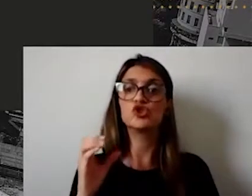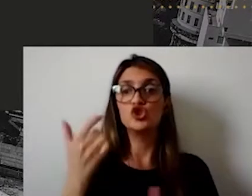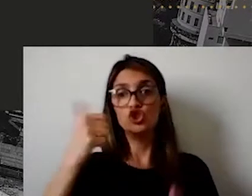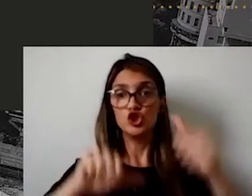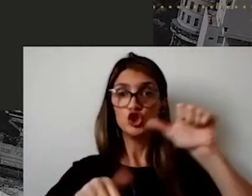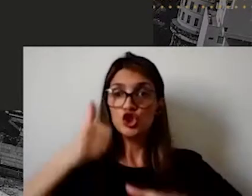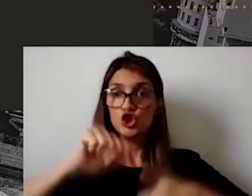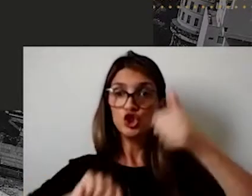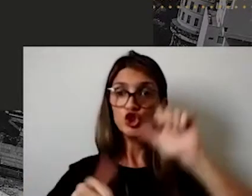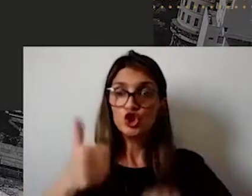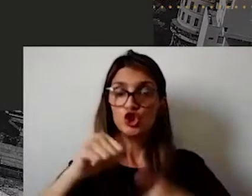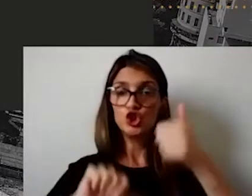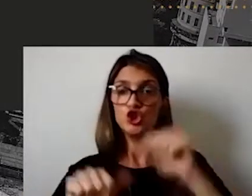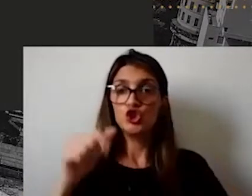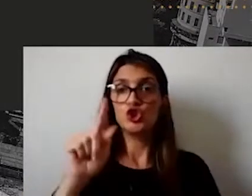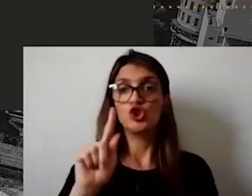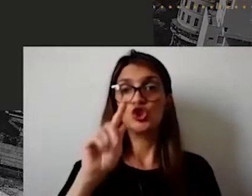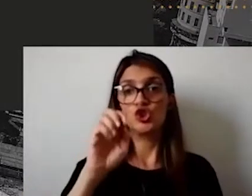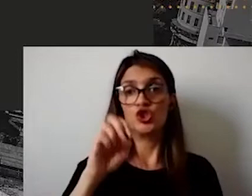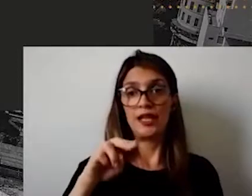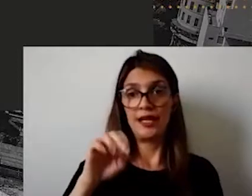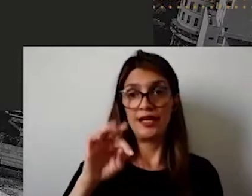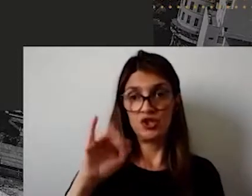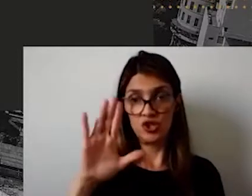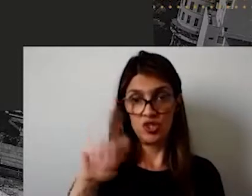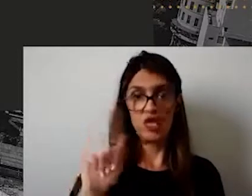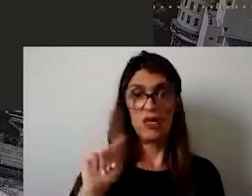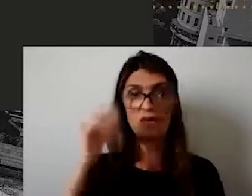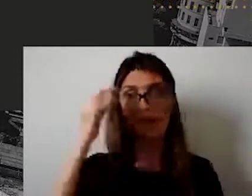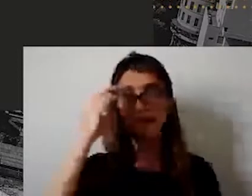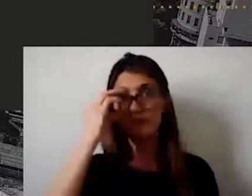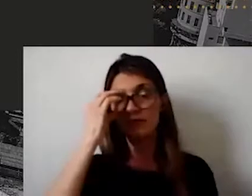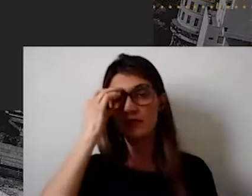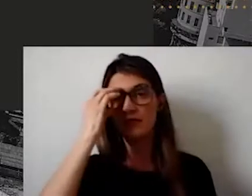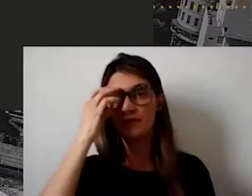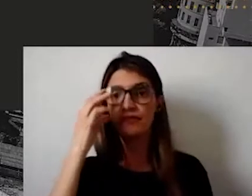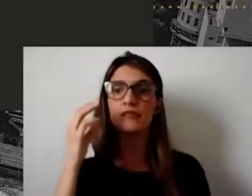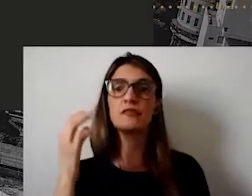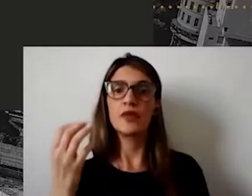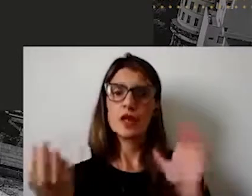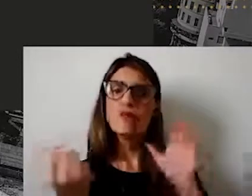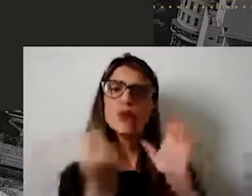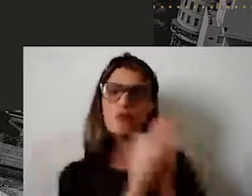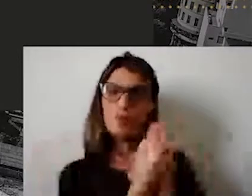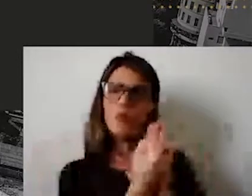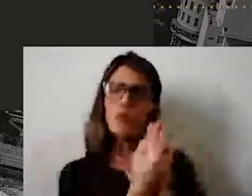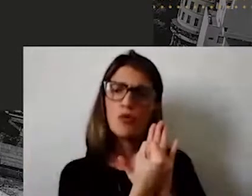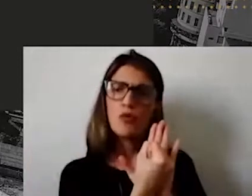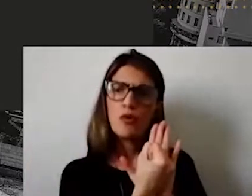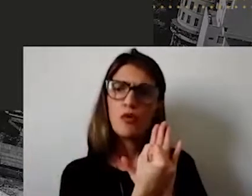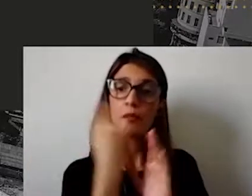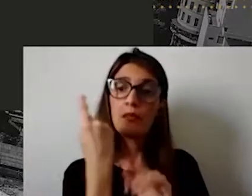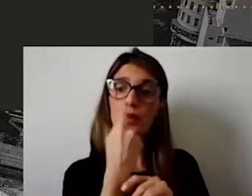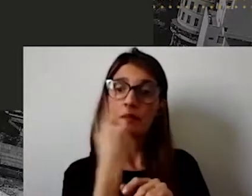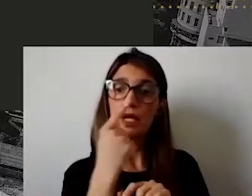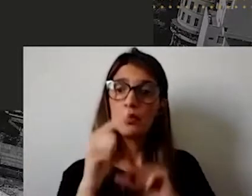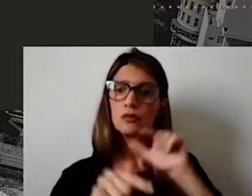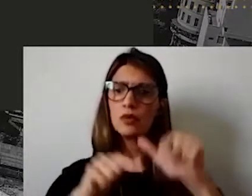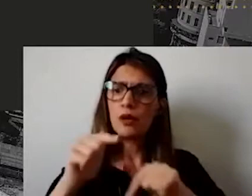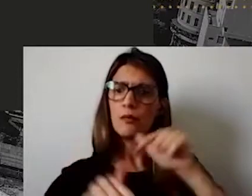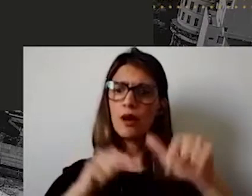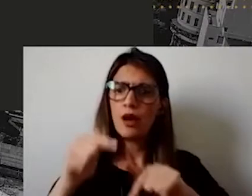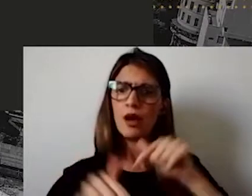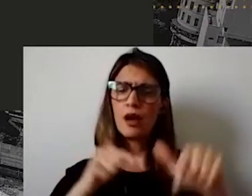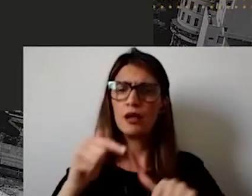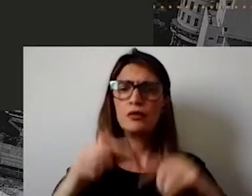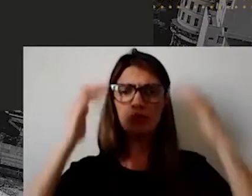Rio de Janeiro para trabalhar com Darcy Ribeiro, uma pessoa que me marcou muito na vida. Foi o meu primeiro trabalho, 1º de janeiro eu comecei